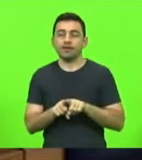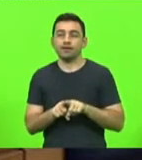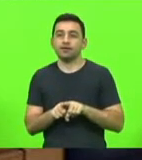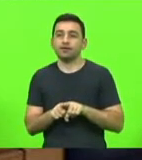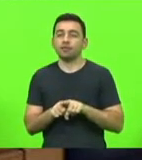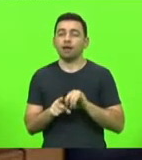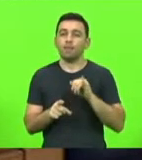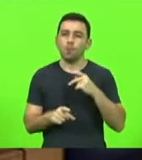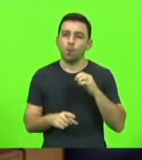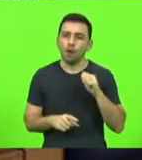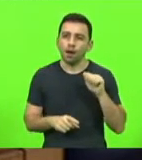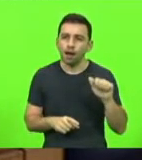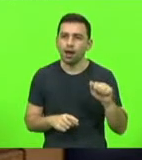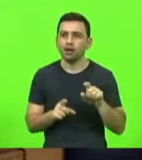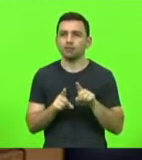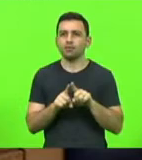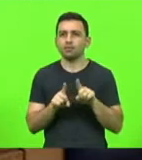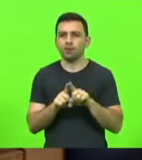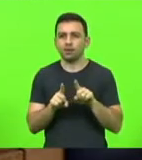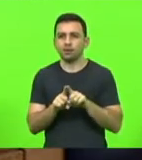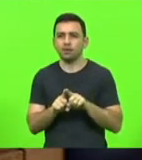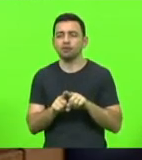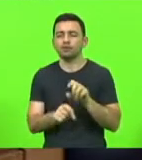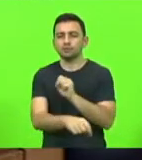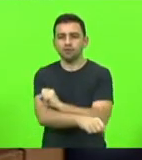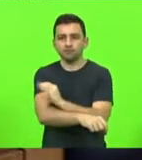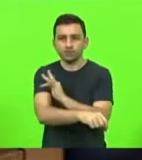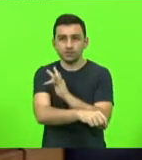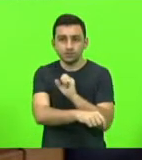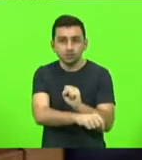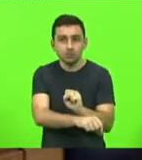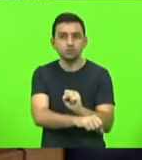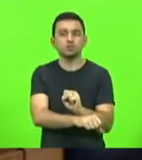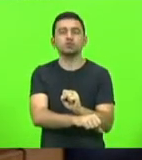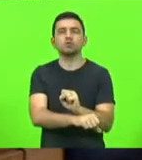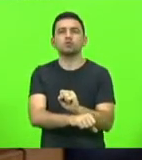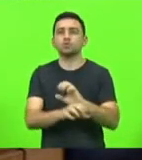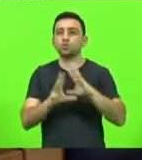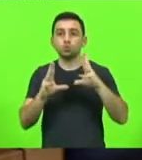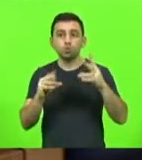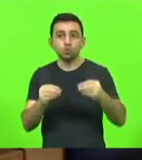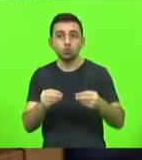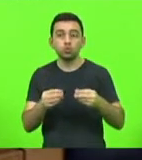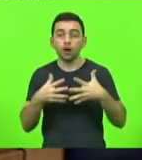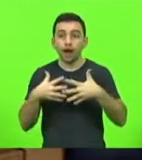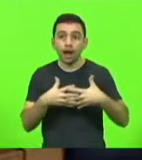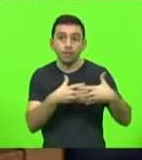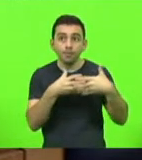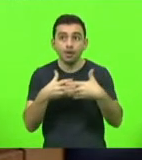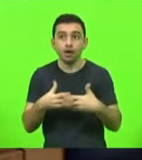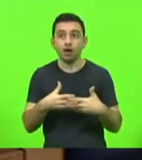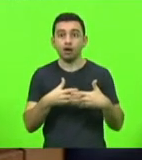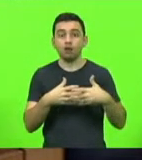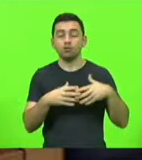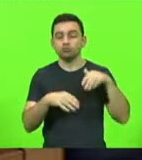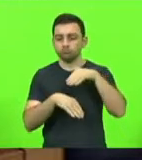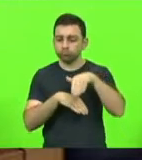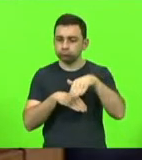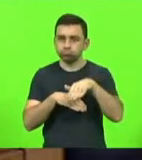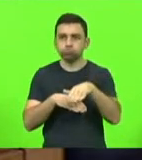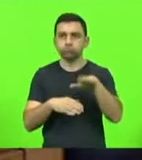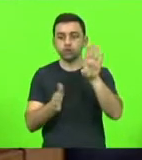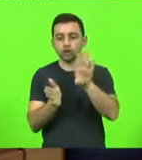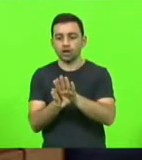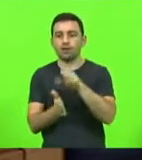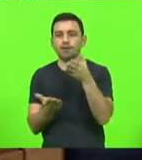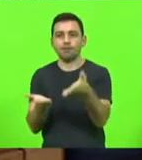de Navegantes, do porto de São Francisco, do porto de Itajaí, todos os caminhões, tudo, tudo, desce por